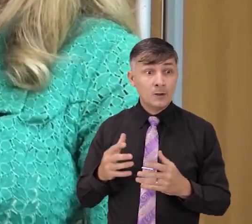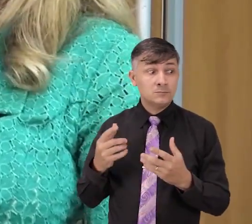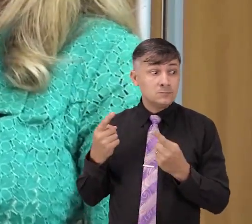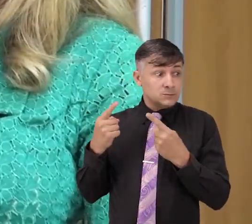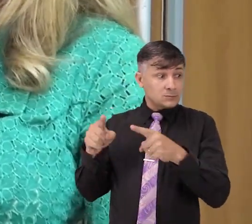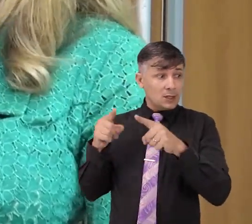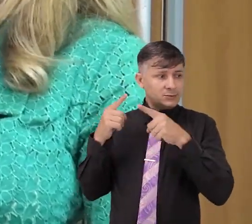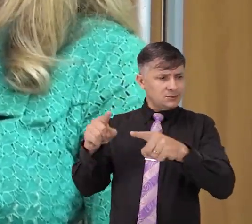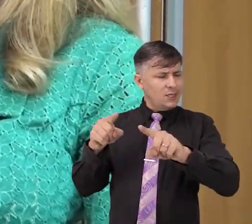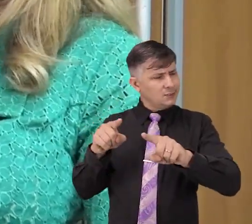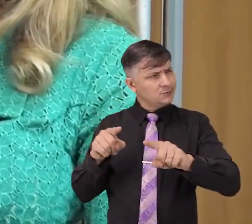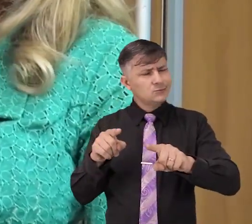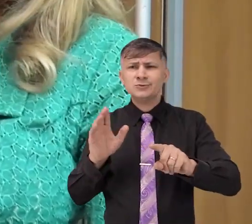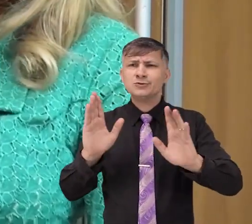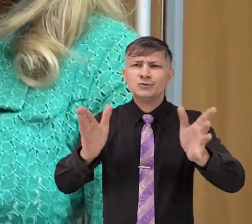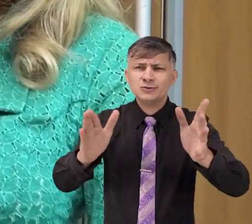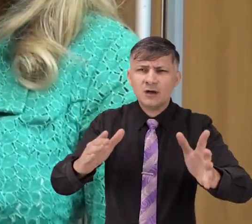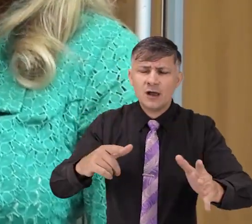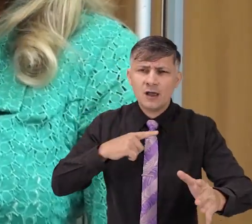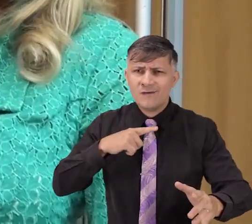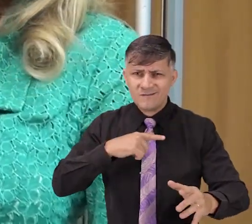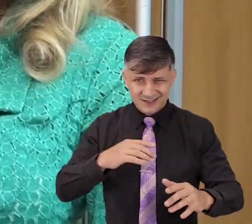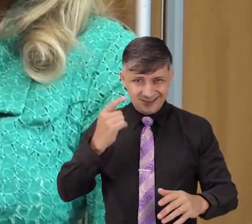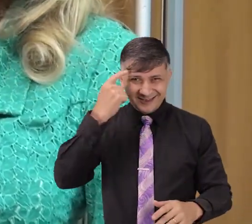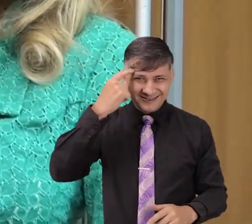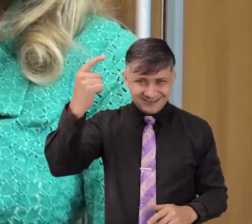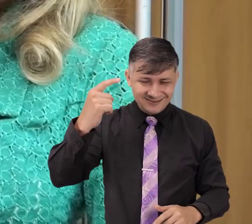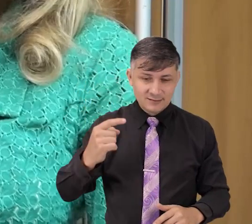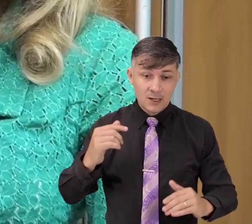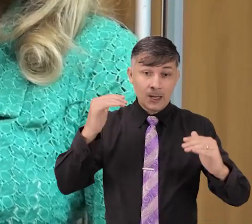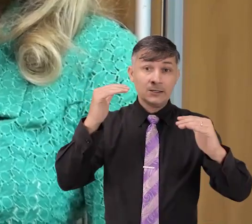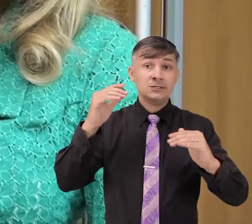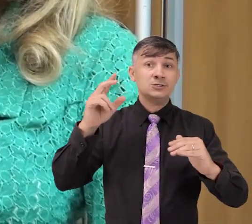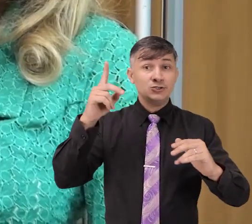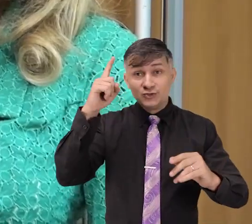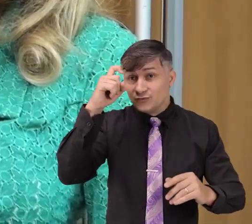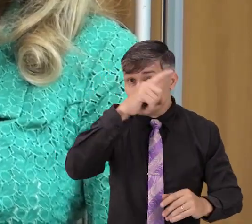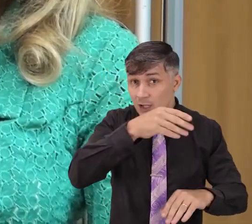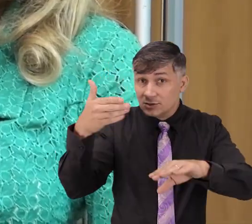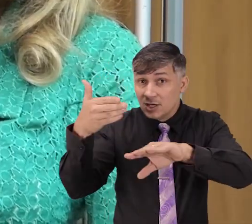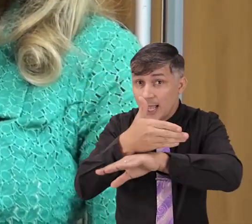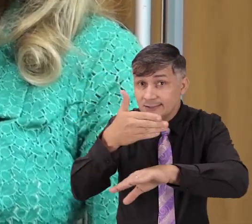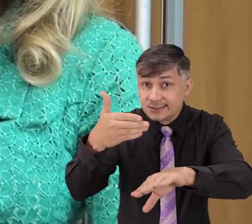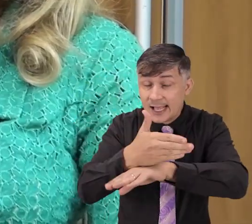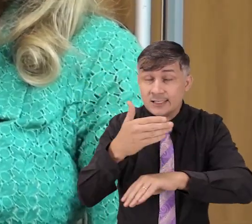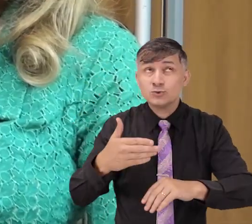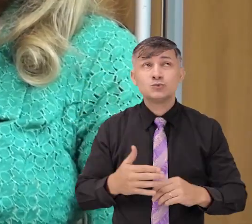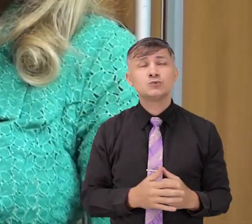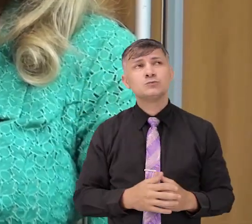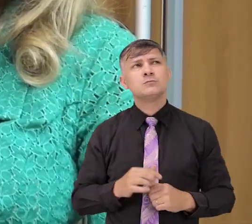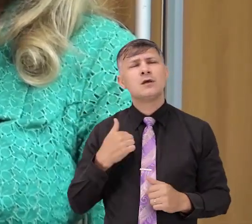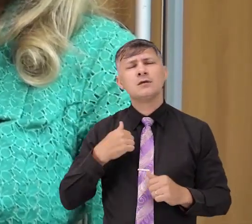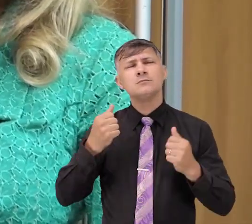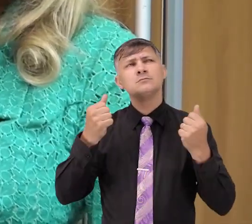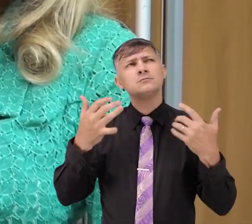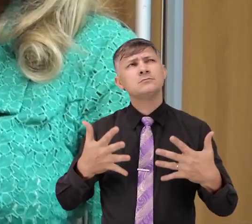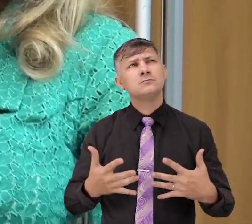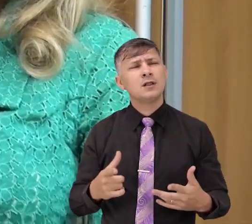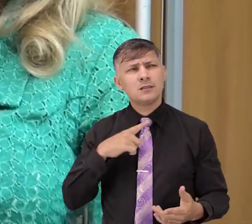dessa dificuldade de acesso, tem um trabalho que é da professora